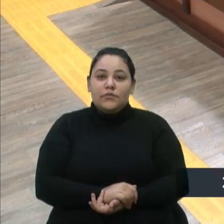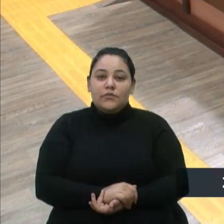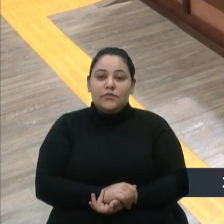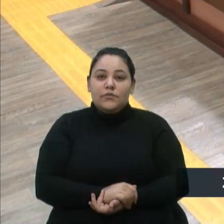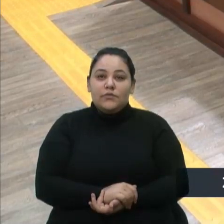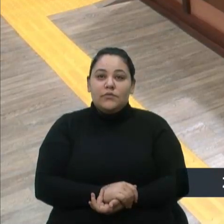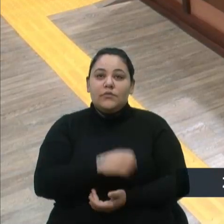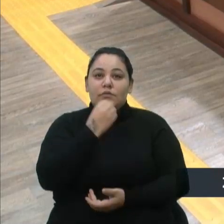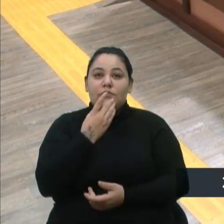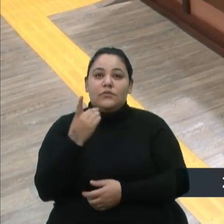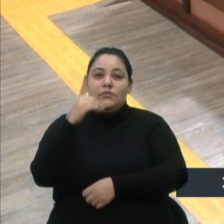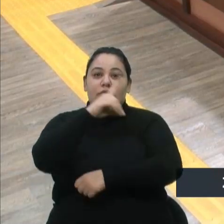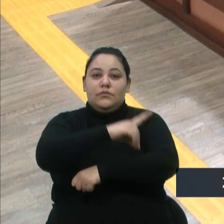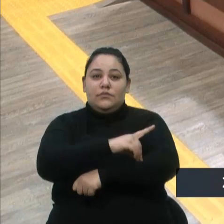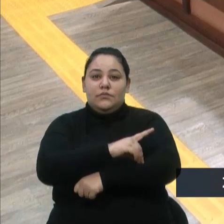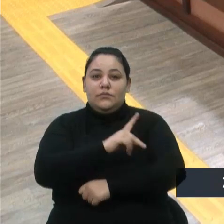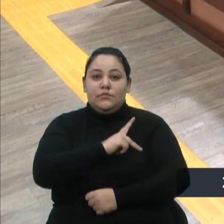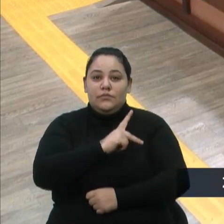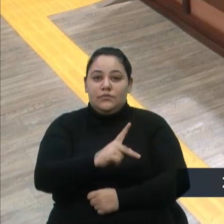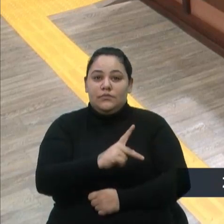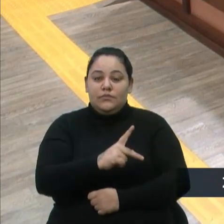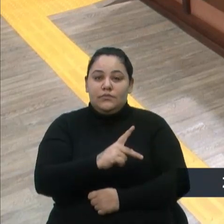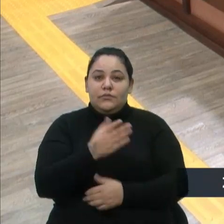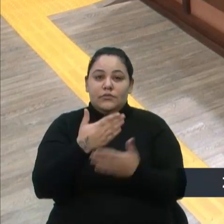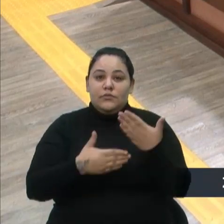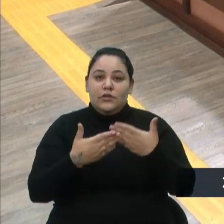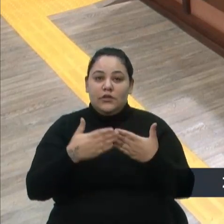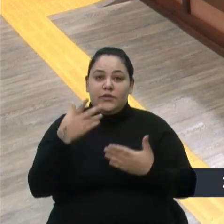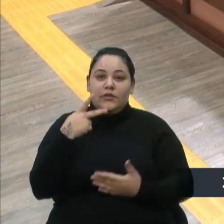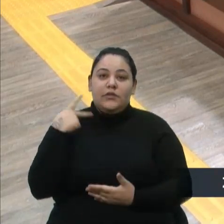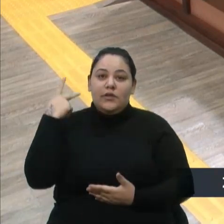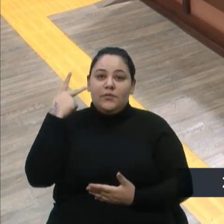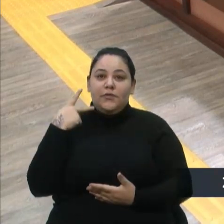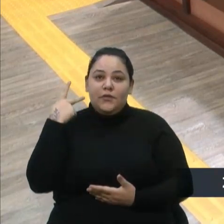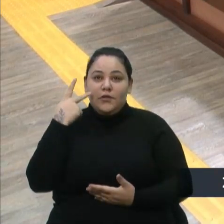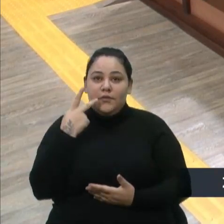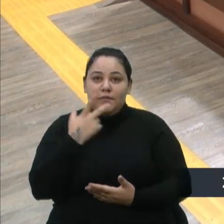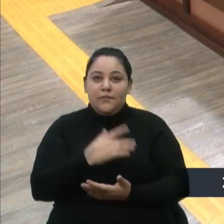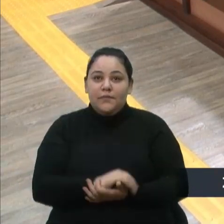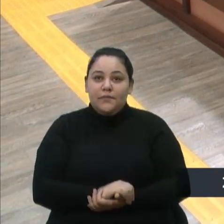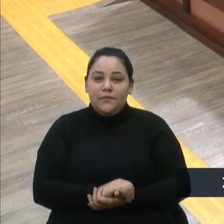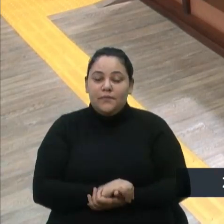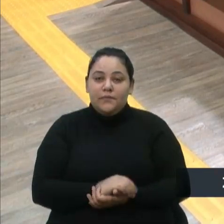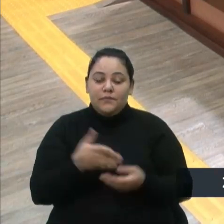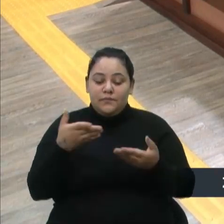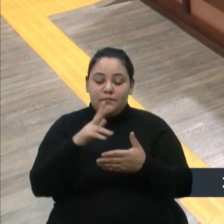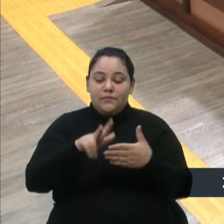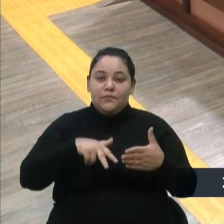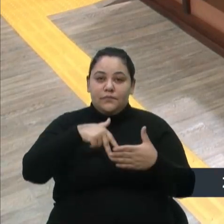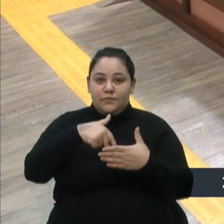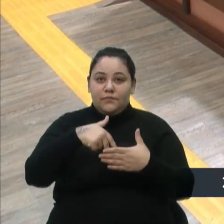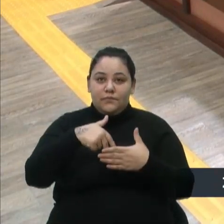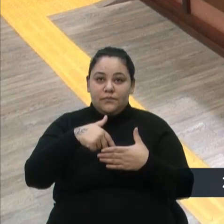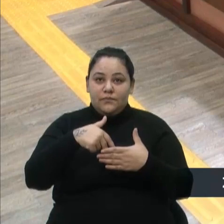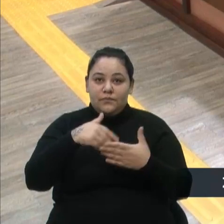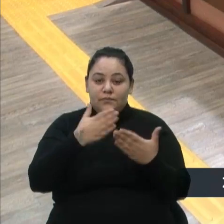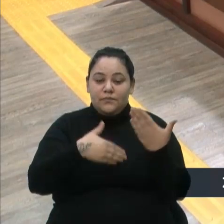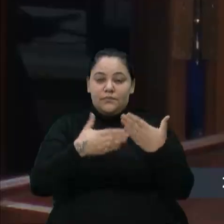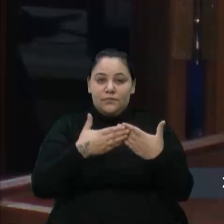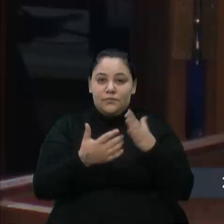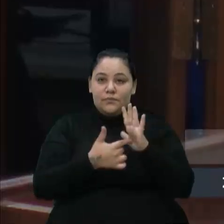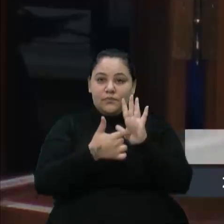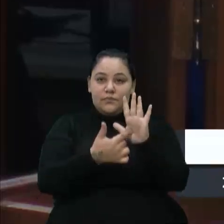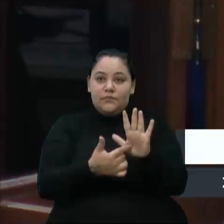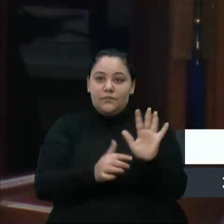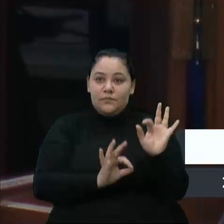Bom dia, senhor presidente, senhoras e senhores vereadores. Então, ocupo a tribuna hoje, senhor presidente, senhores vereadores, para